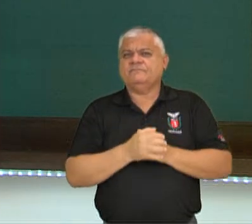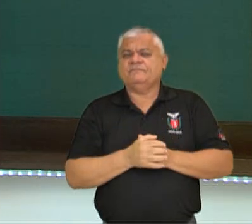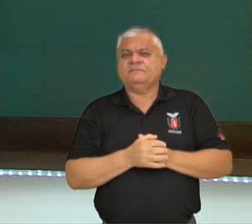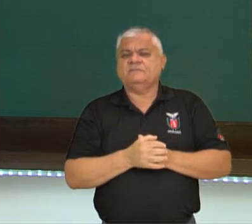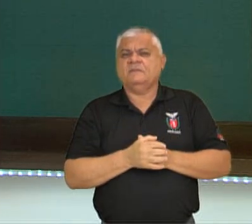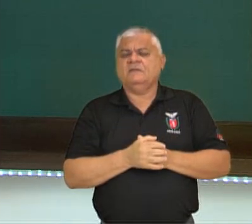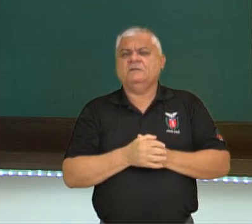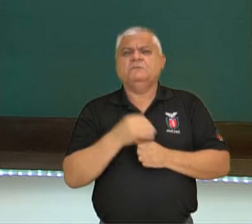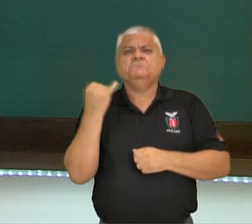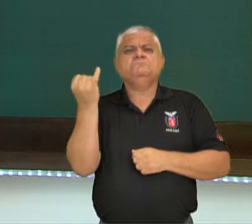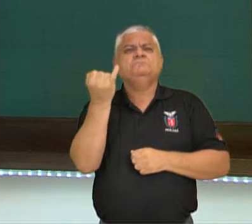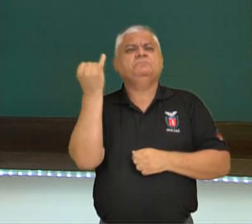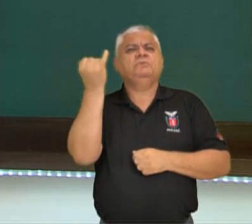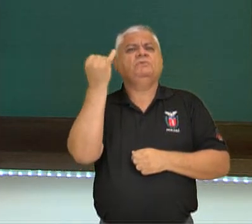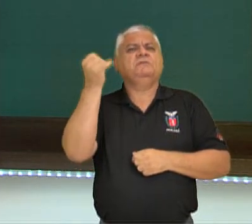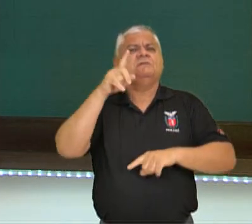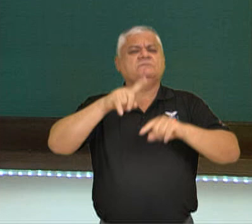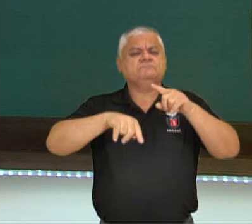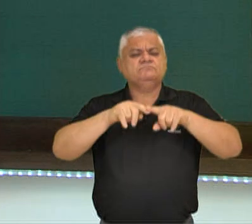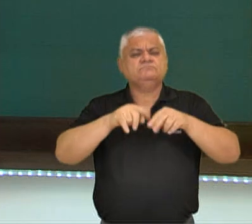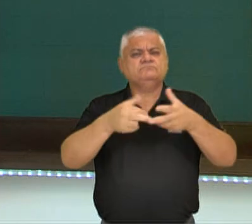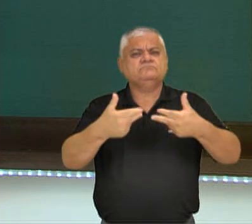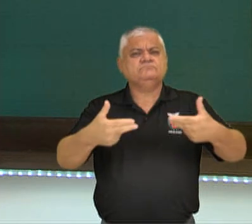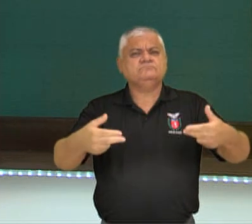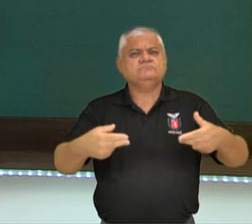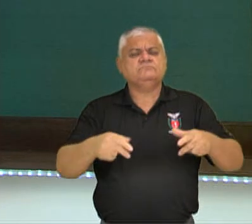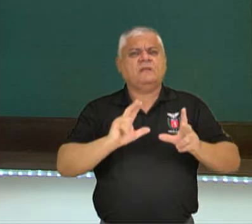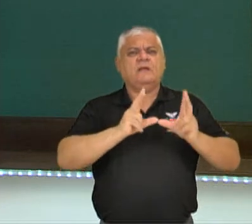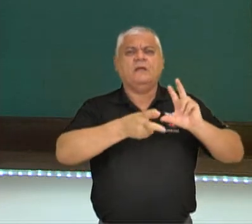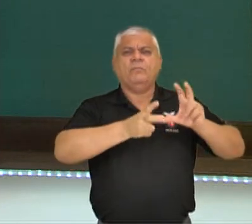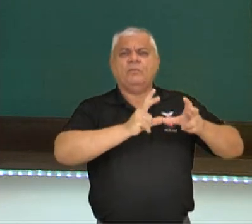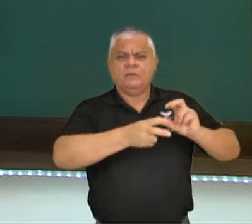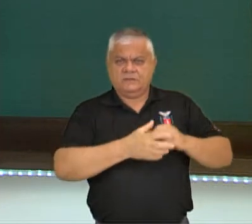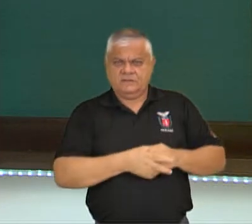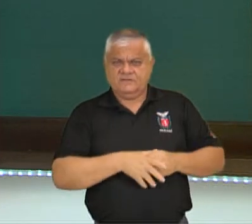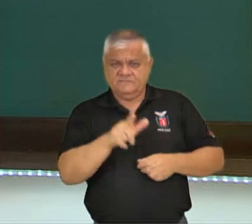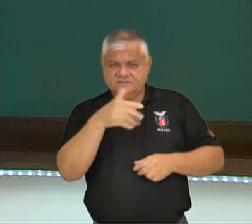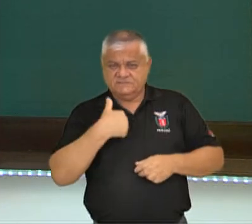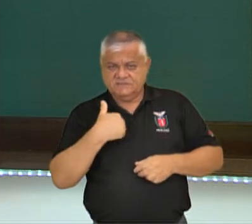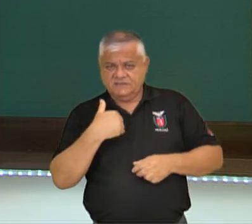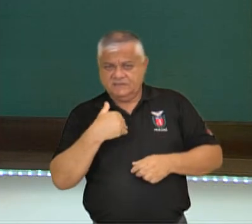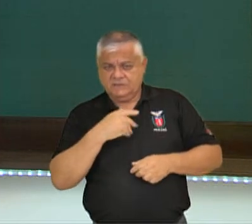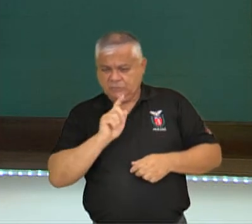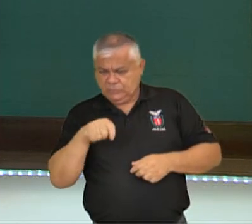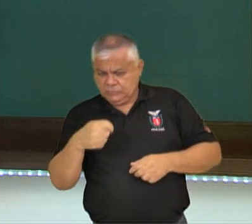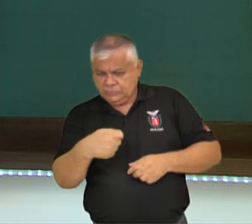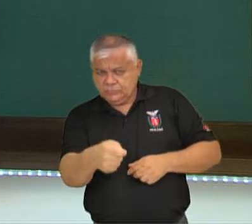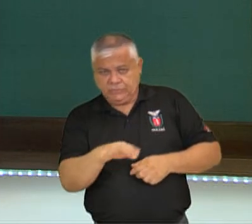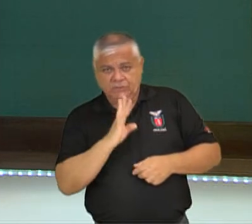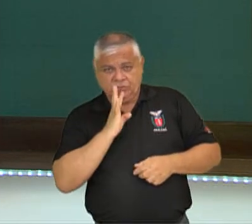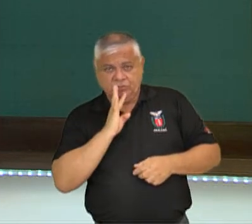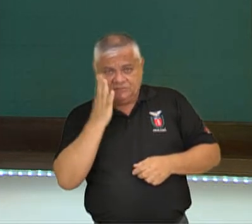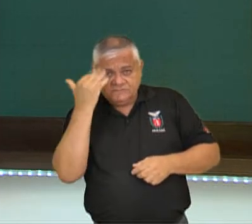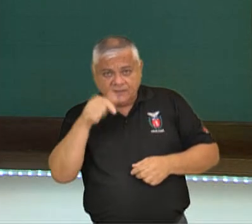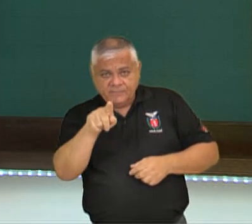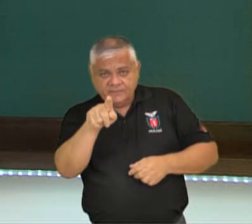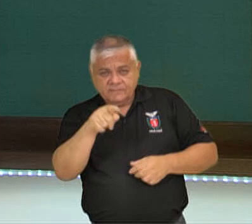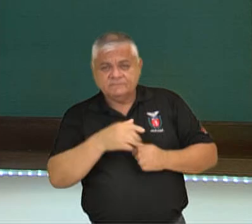qual é a importância dos instrumentos para a capoeira? E você sabe quais são esses instrumentos?